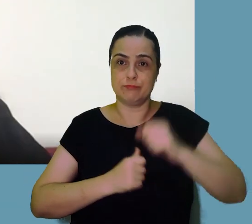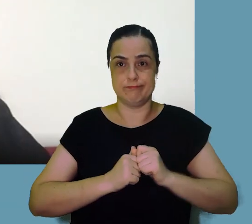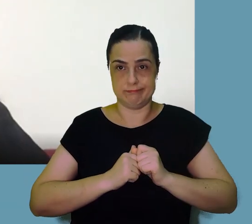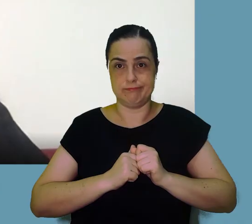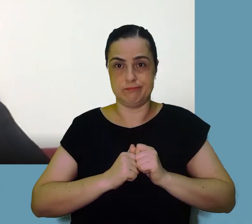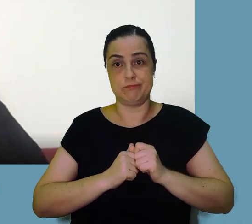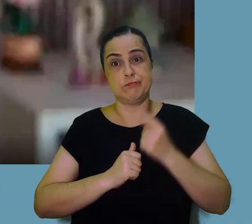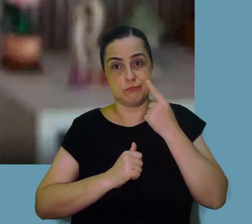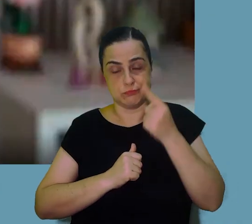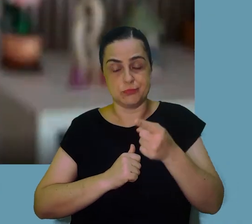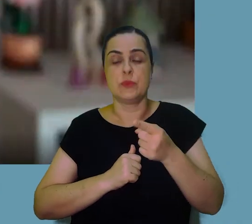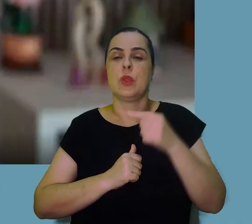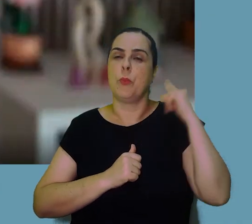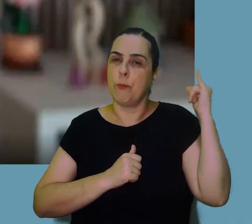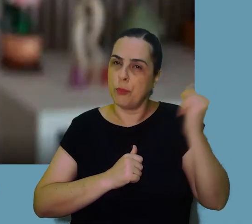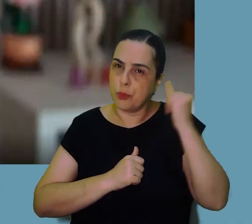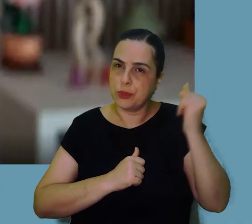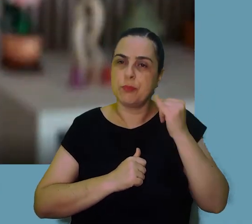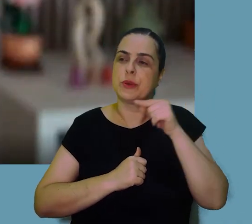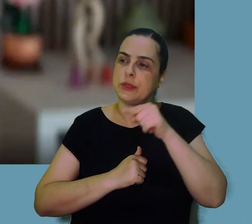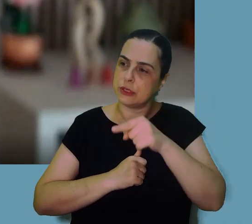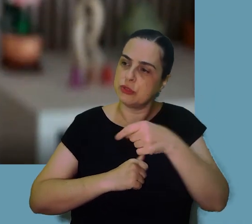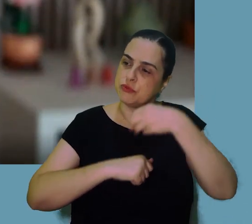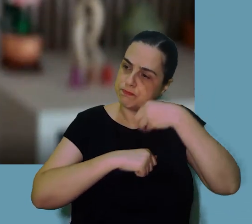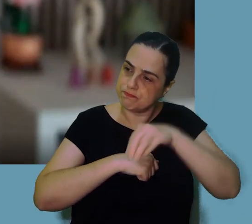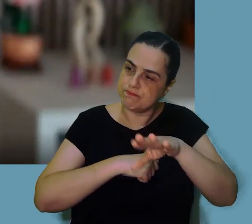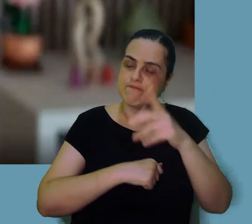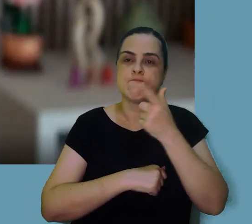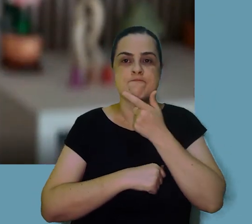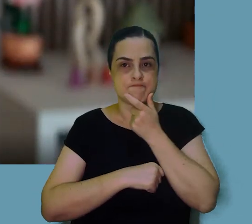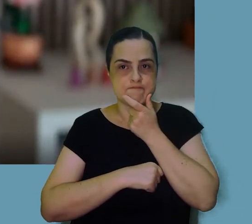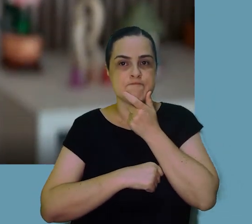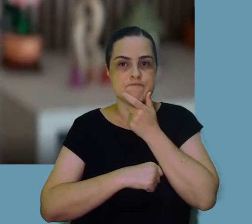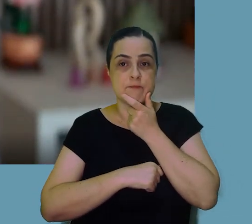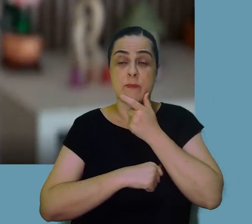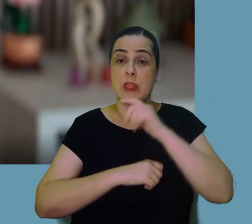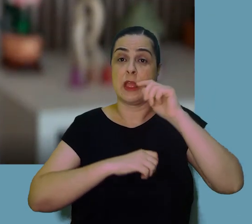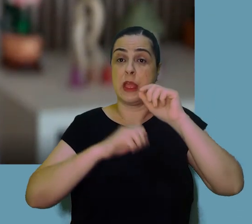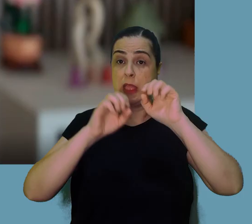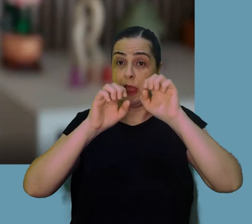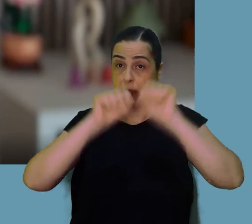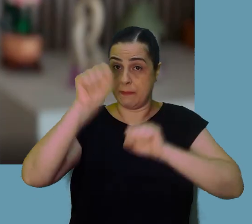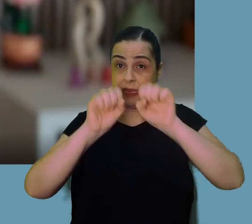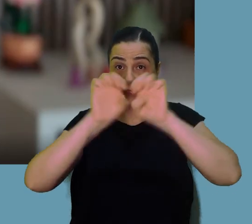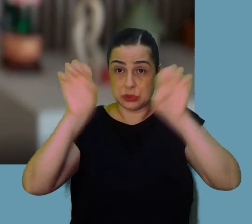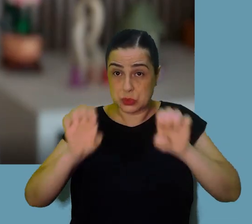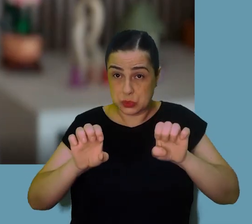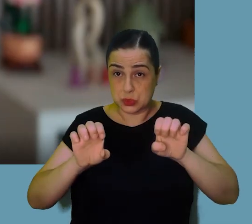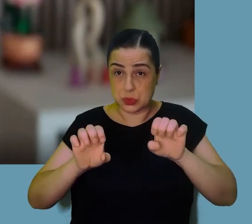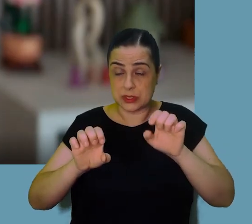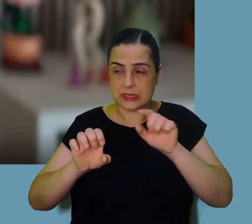Eu acho que você traz um ponto, Gibson, muito importante, né? Quando a gente para pensar nas estruturas organizacionais, elas